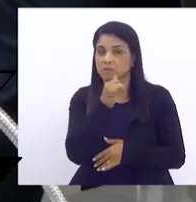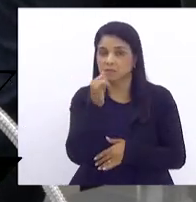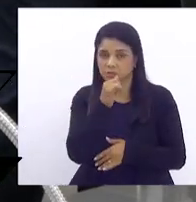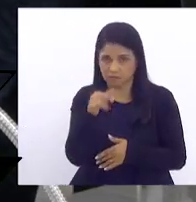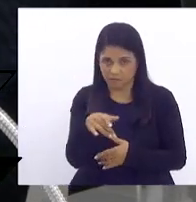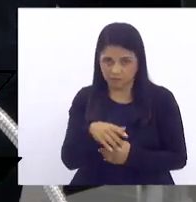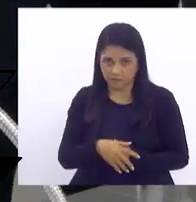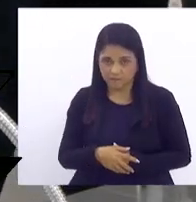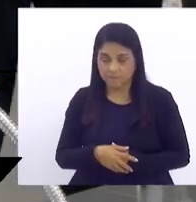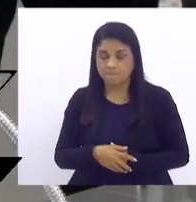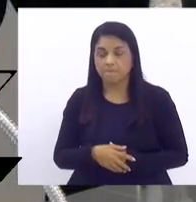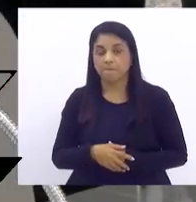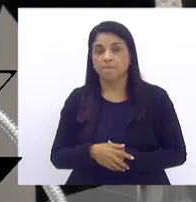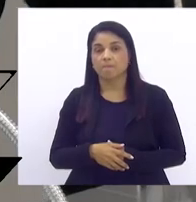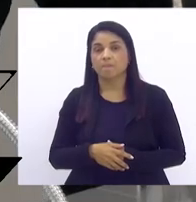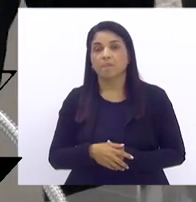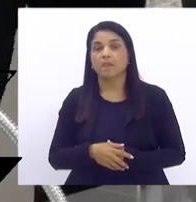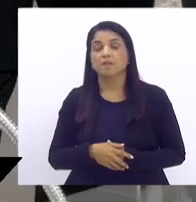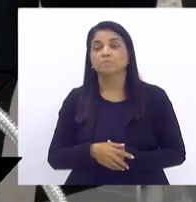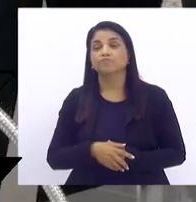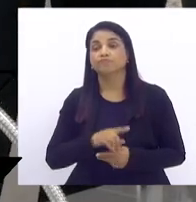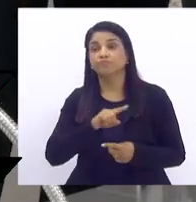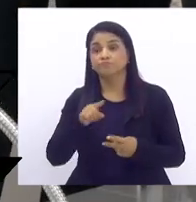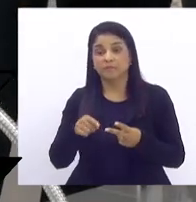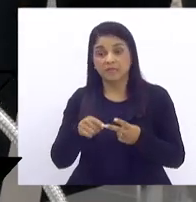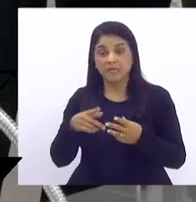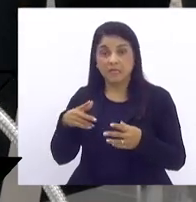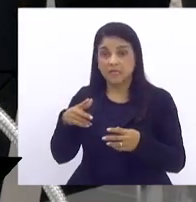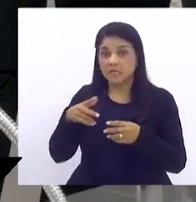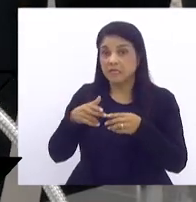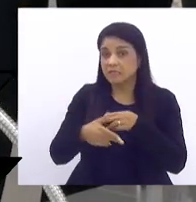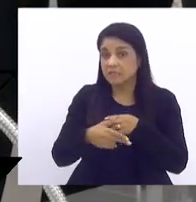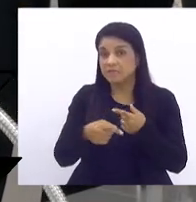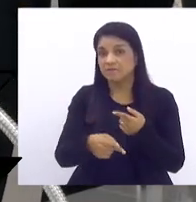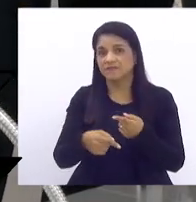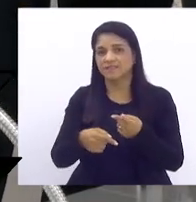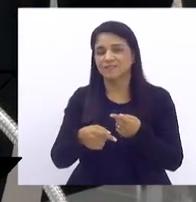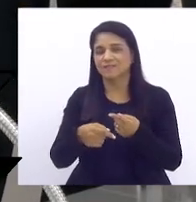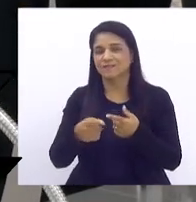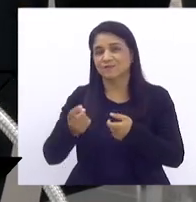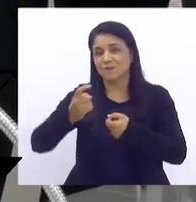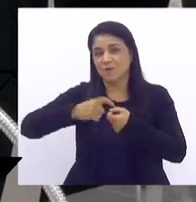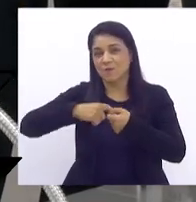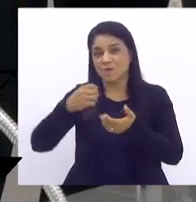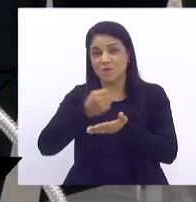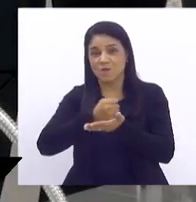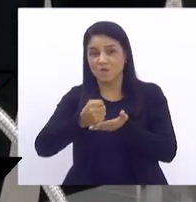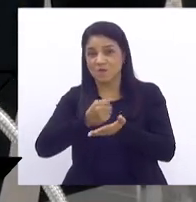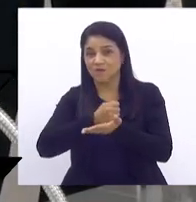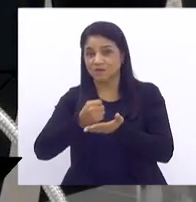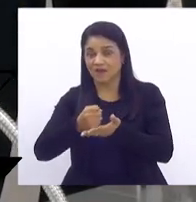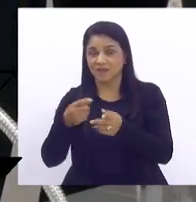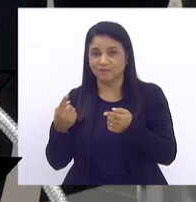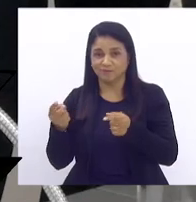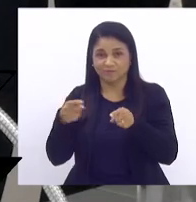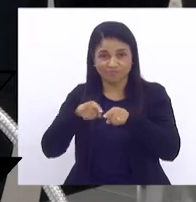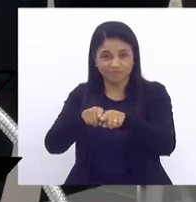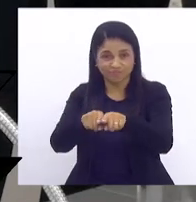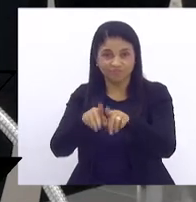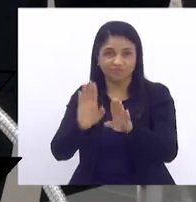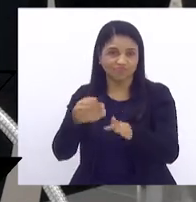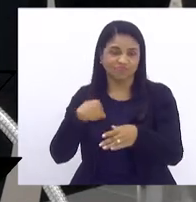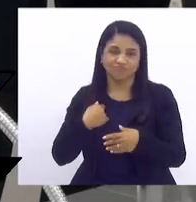ponto é interferir nos contratos de concessão, porque não há nenhuma menção dessa natureza nos contratos já